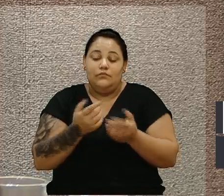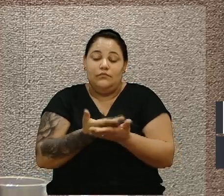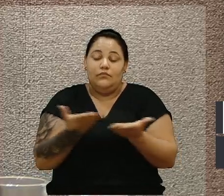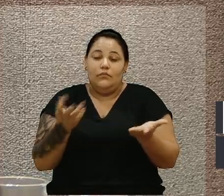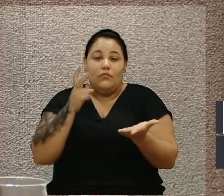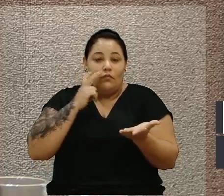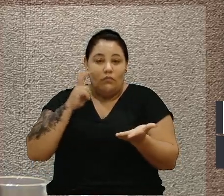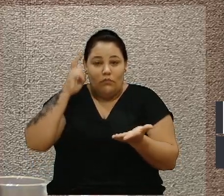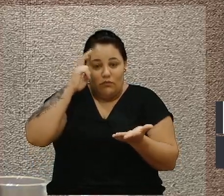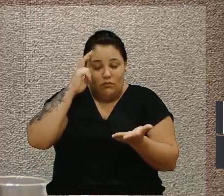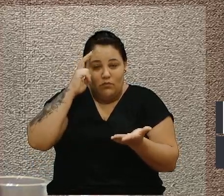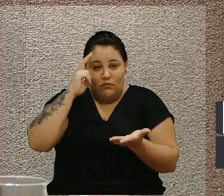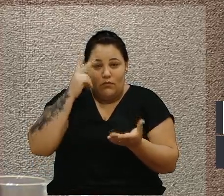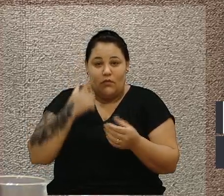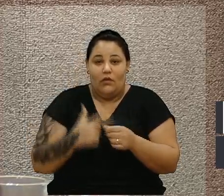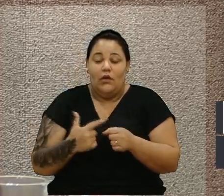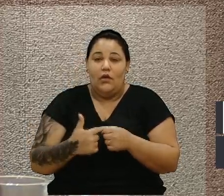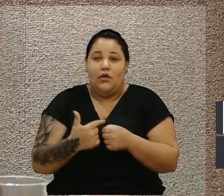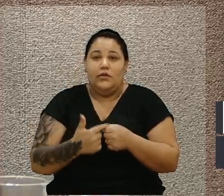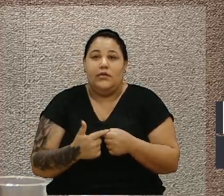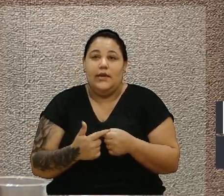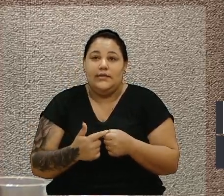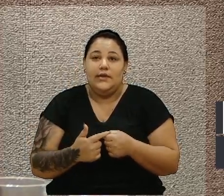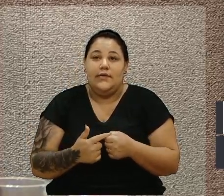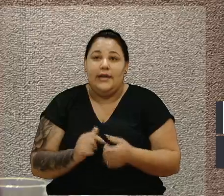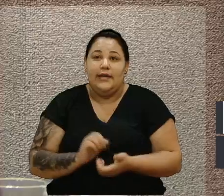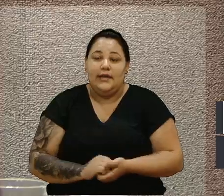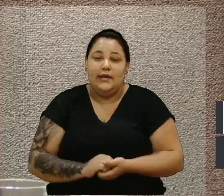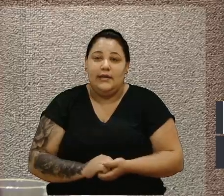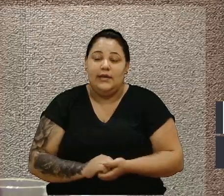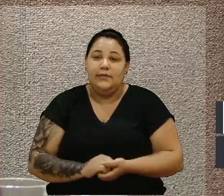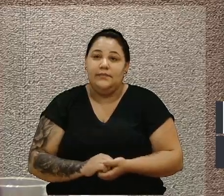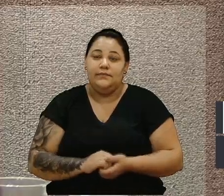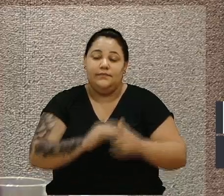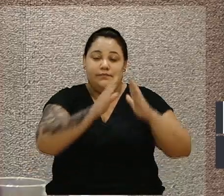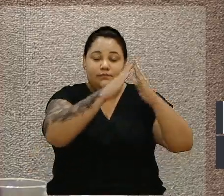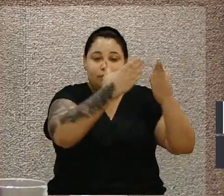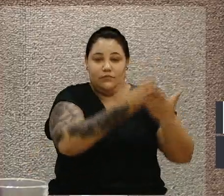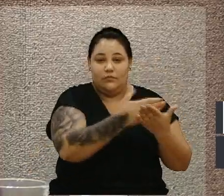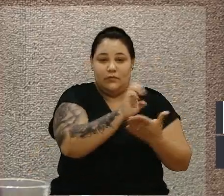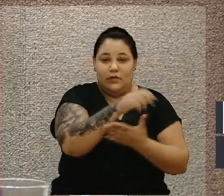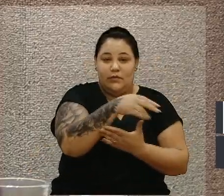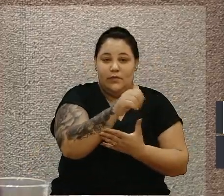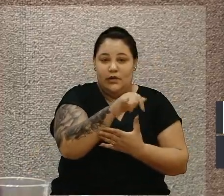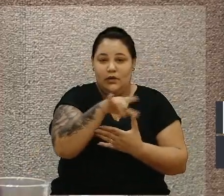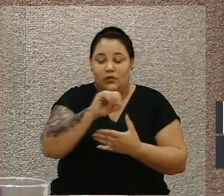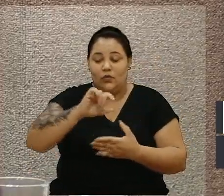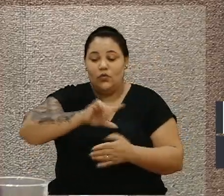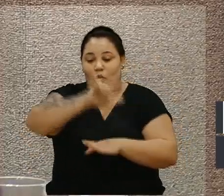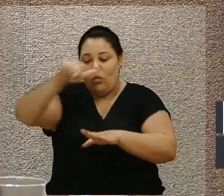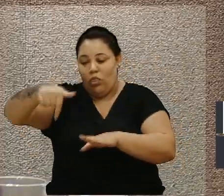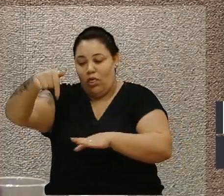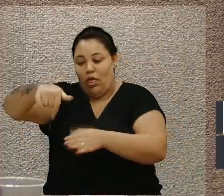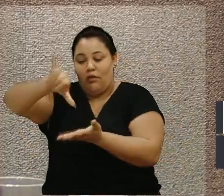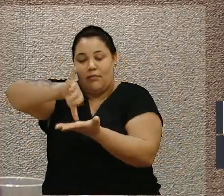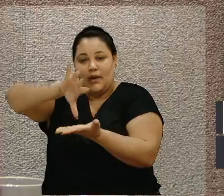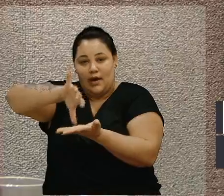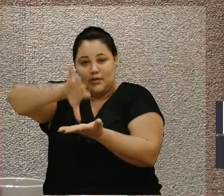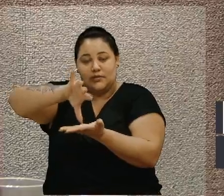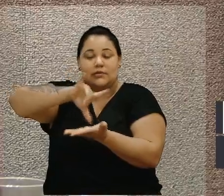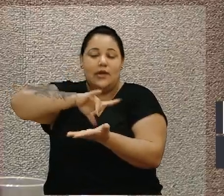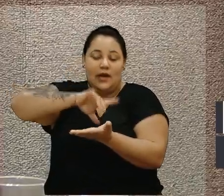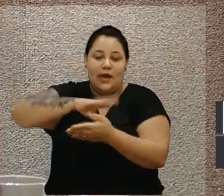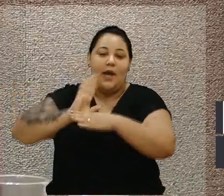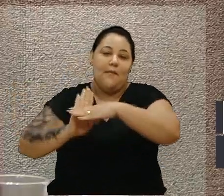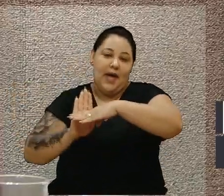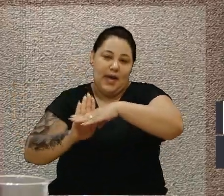ali questões que, de um lado tem o Emílio Meyer, no outro lado tem a praça, no outro lado tem a Maesa, né? Então, o